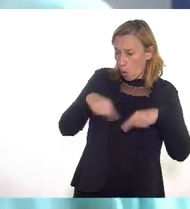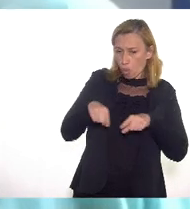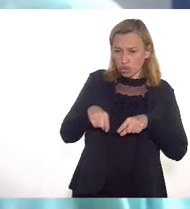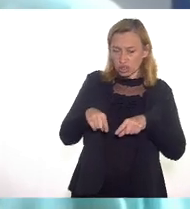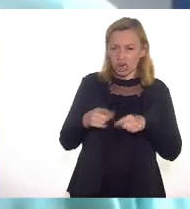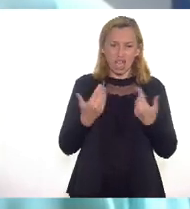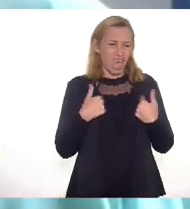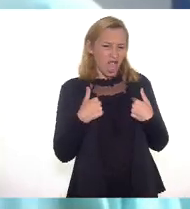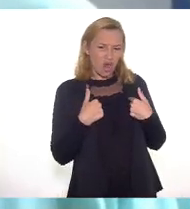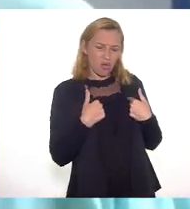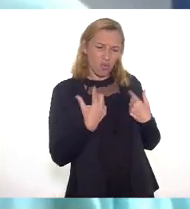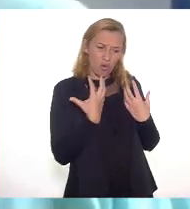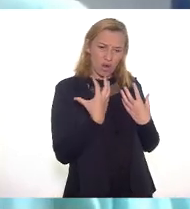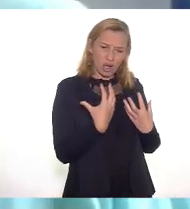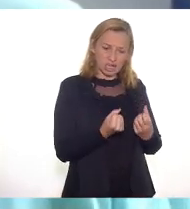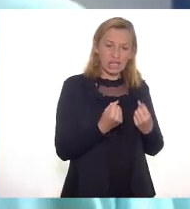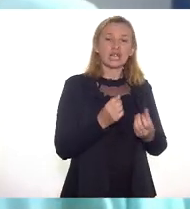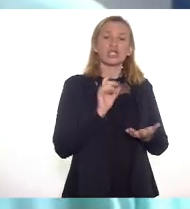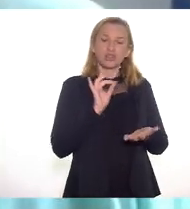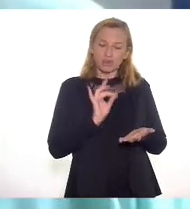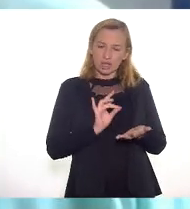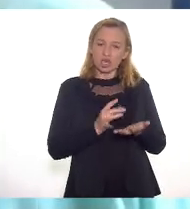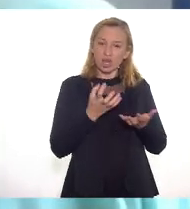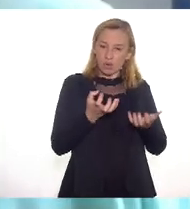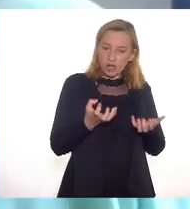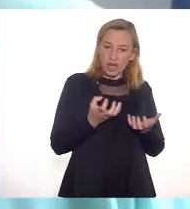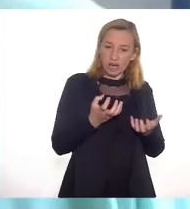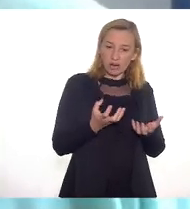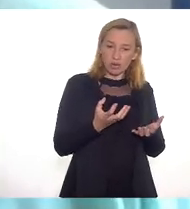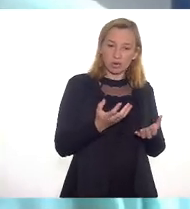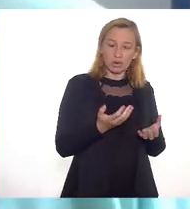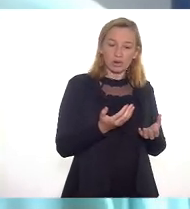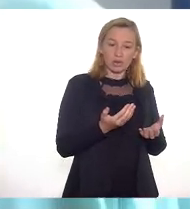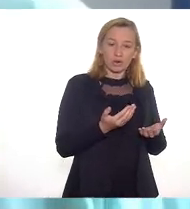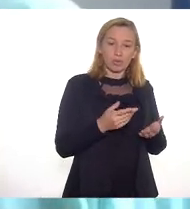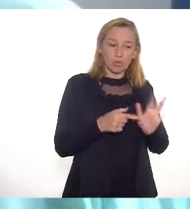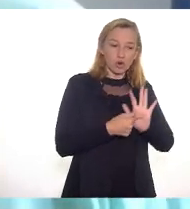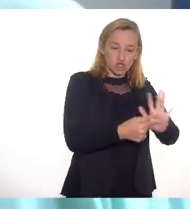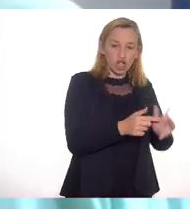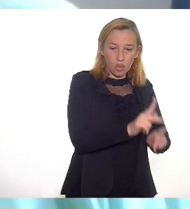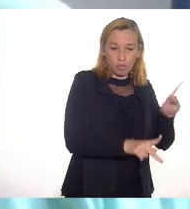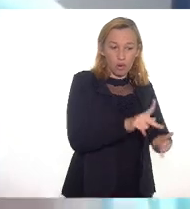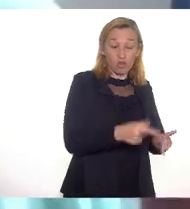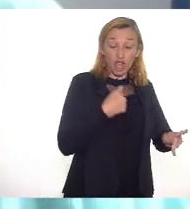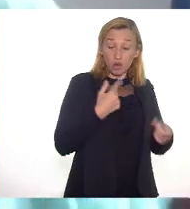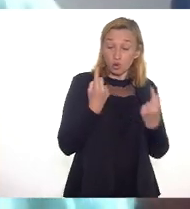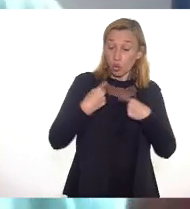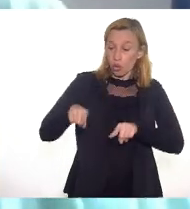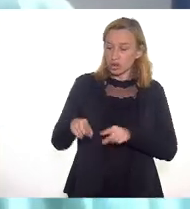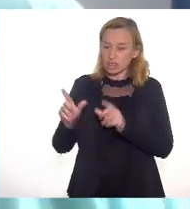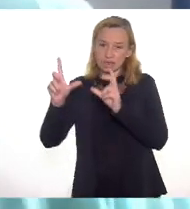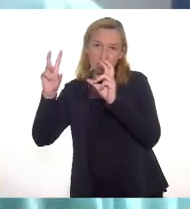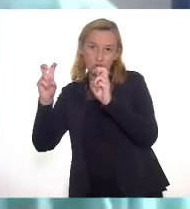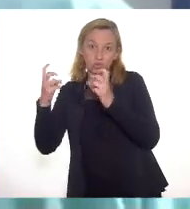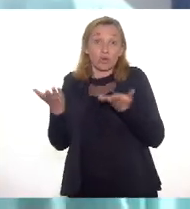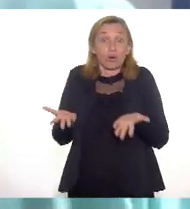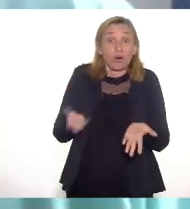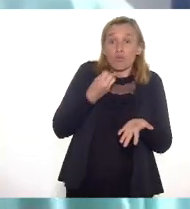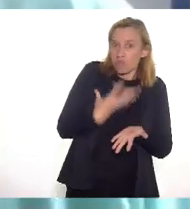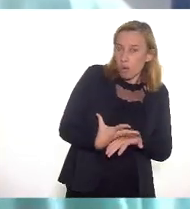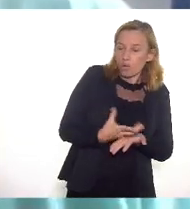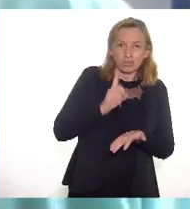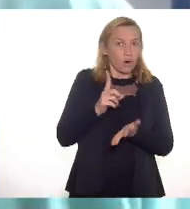vou obstruir, porque, no fundo, eu quero marcar para o meu eleitorado que eu sou radicalmente contra essa tese. Bom, isso